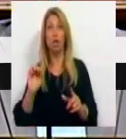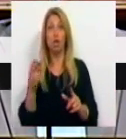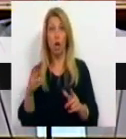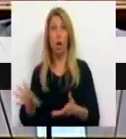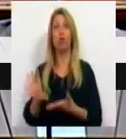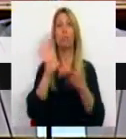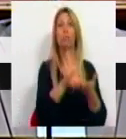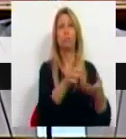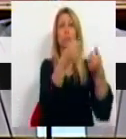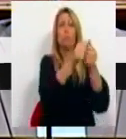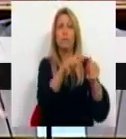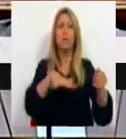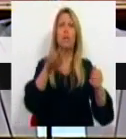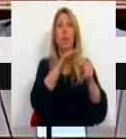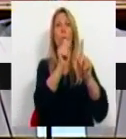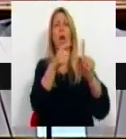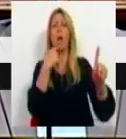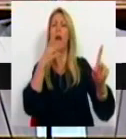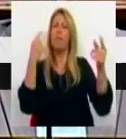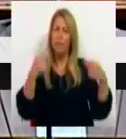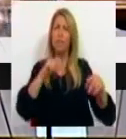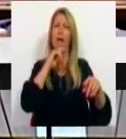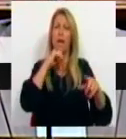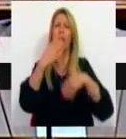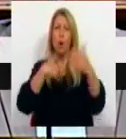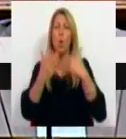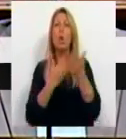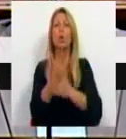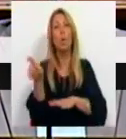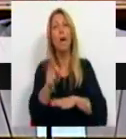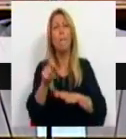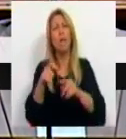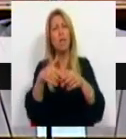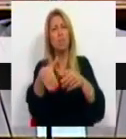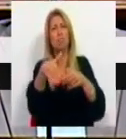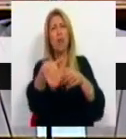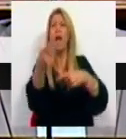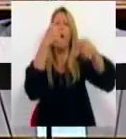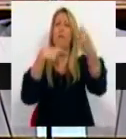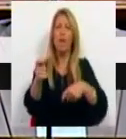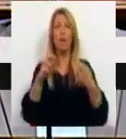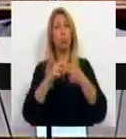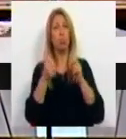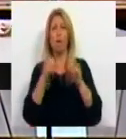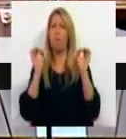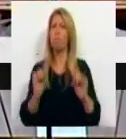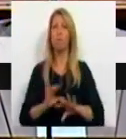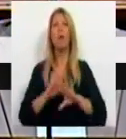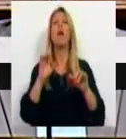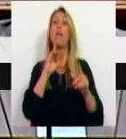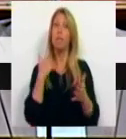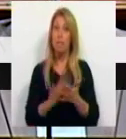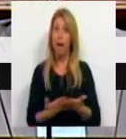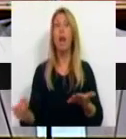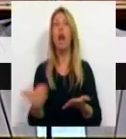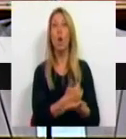Escondeu-se a situação do BANIF, assegurou-se que o banco era viável, passado uns meses seria vendido, não havia nenhum problema, até ia dar lucro, dizia